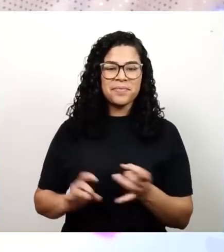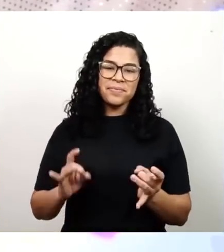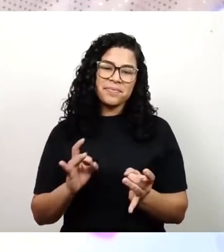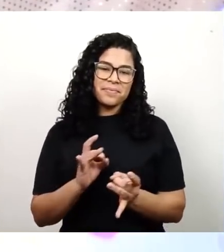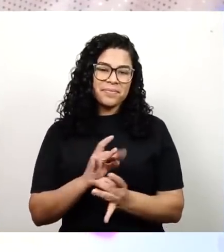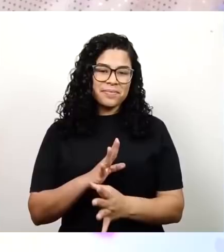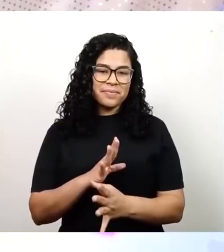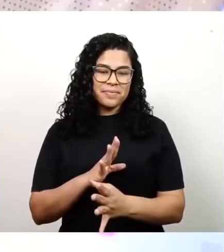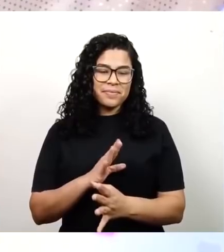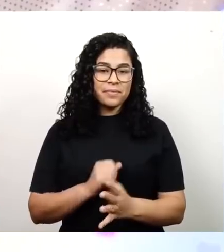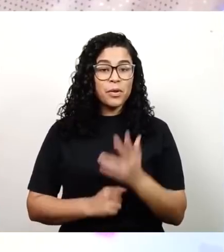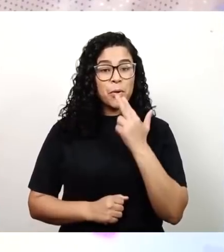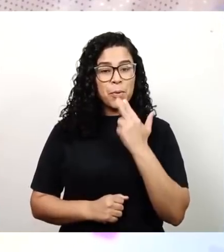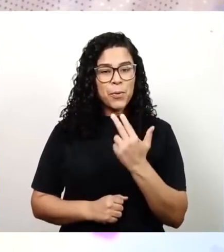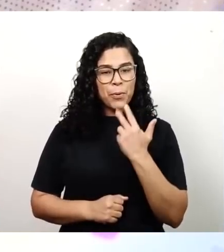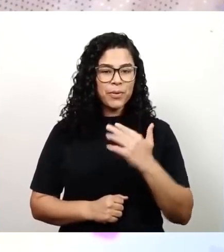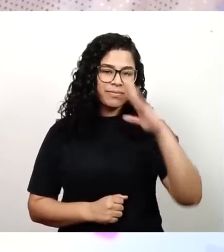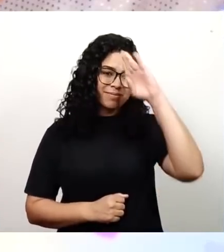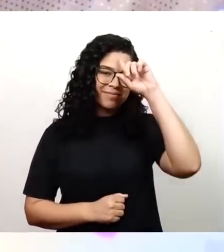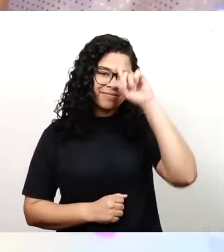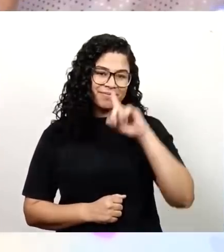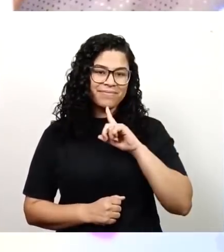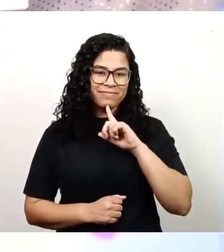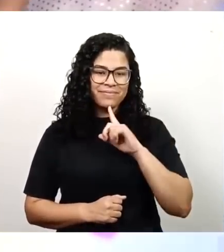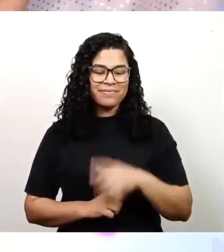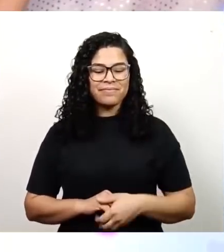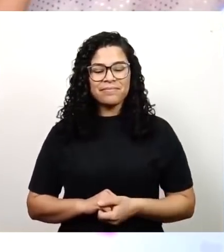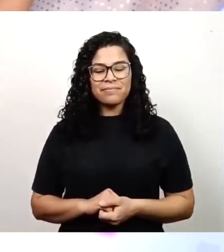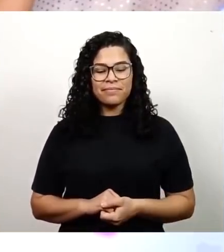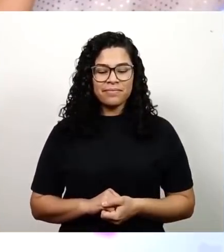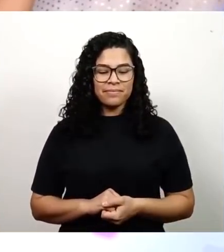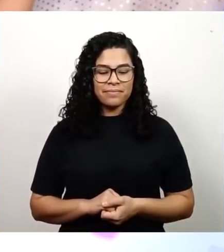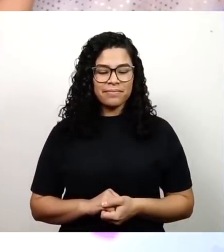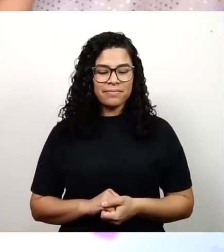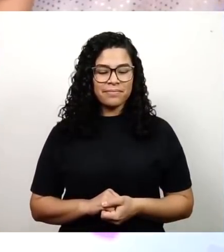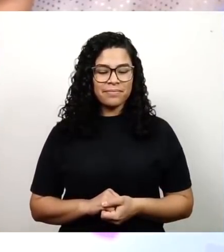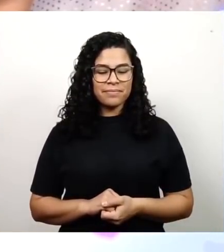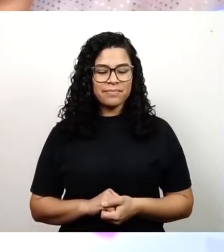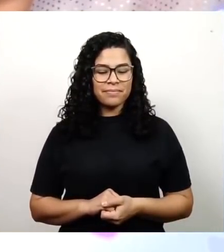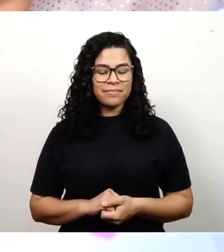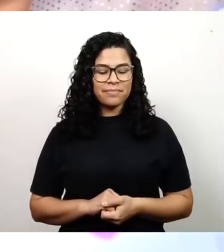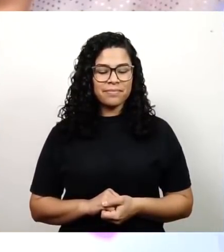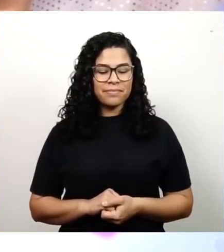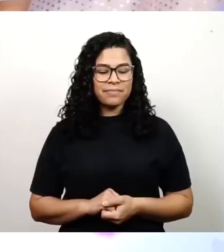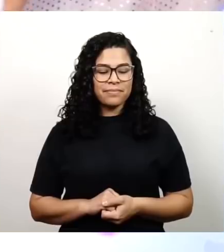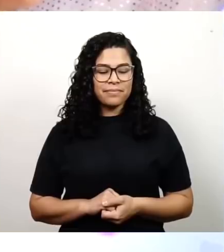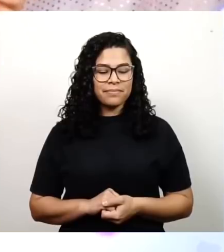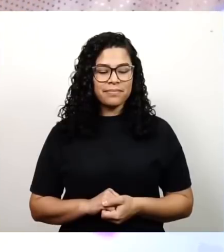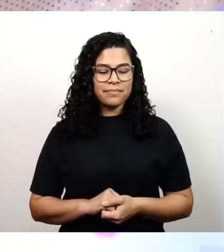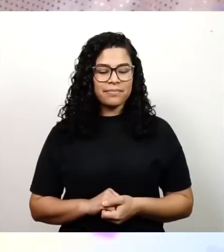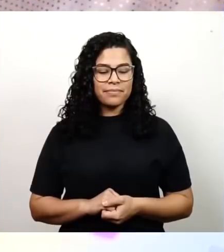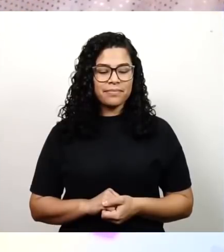Aqui temos então a nossa cor amarela.